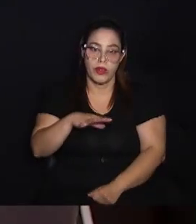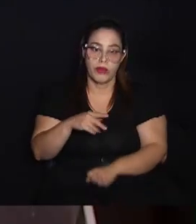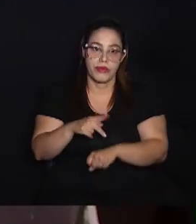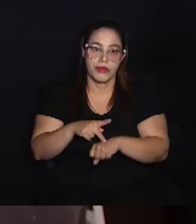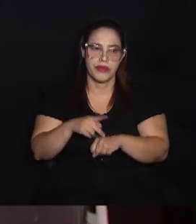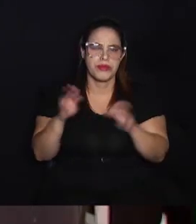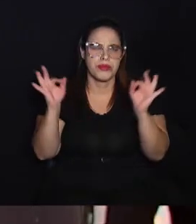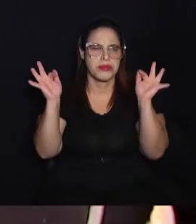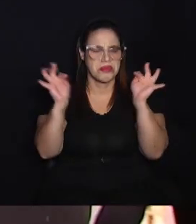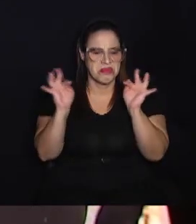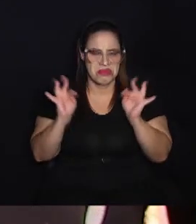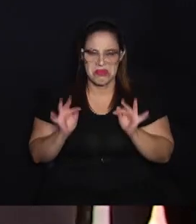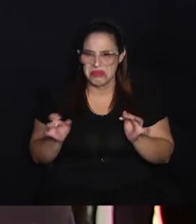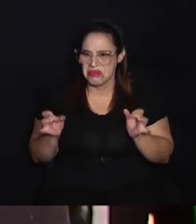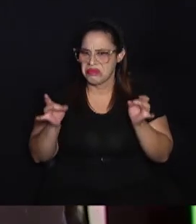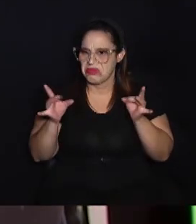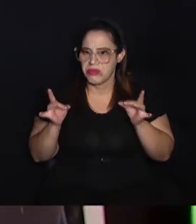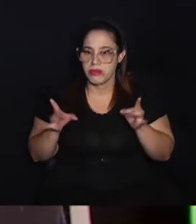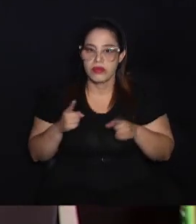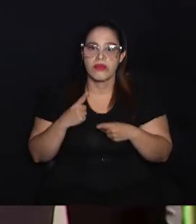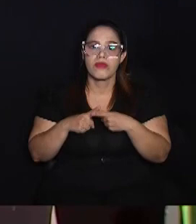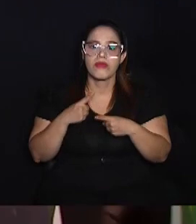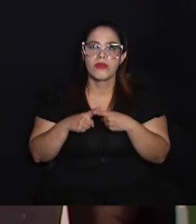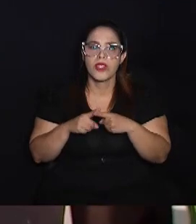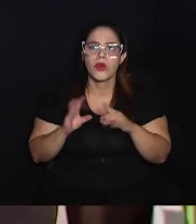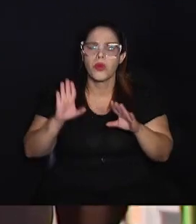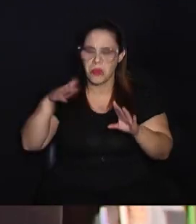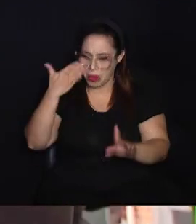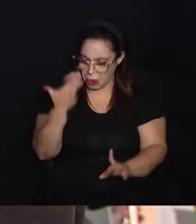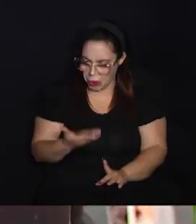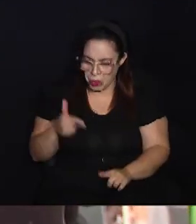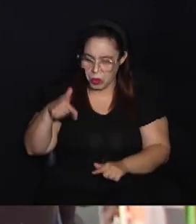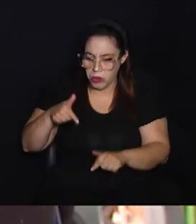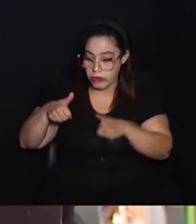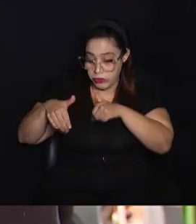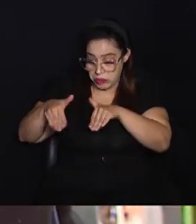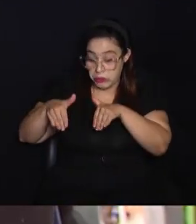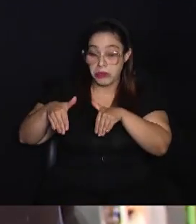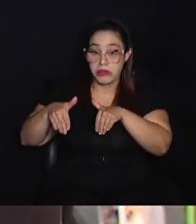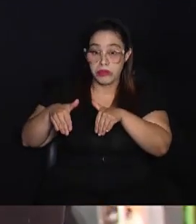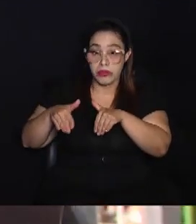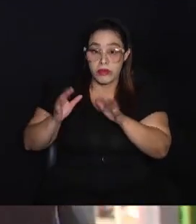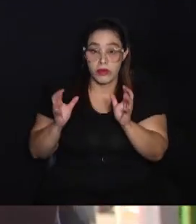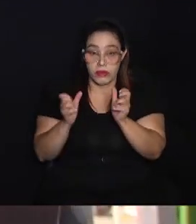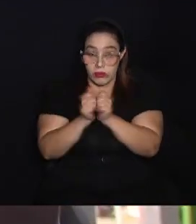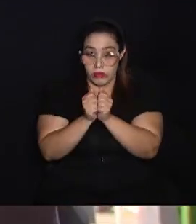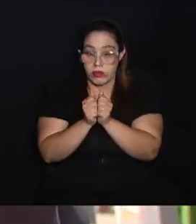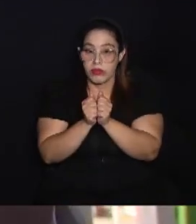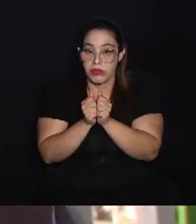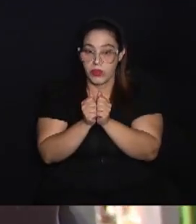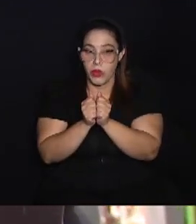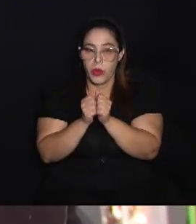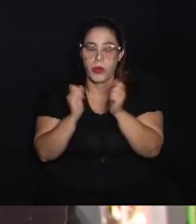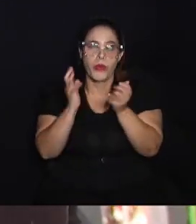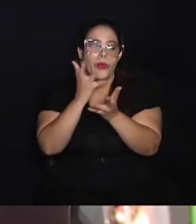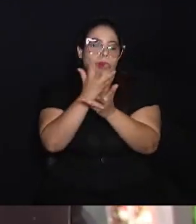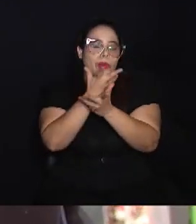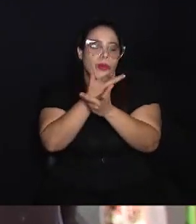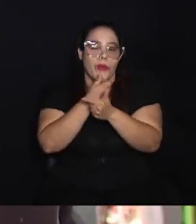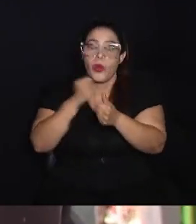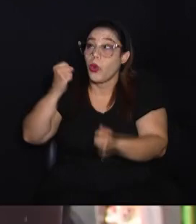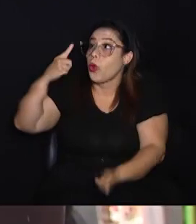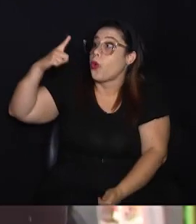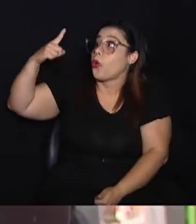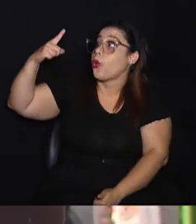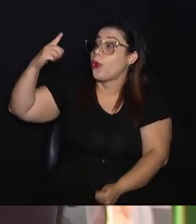muito especial porque está prestigiando o 7 de setembro, o dia da independência, está todo mundo reunido, esse dia bonito, ensolarado. E